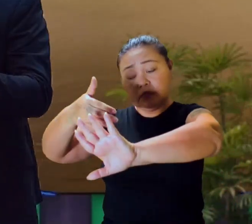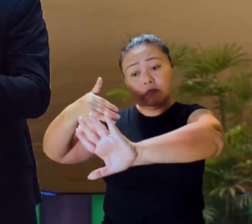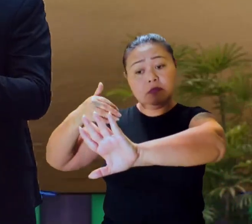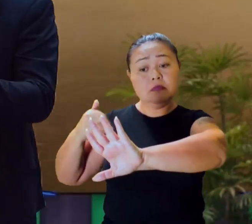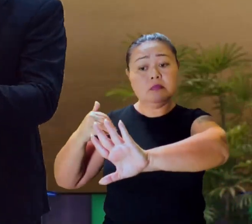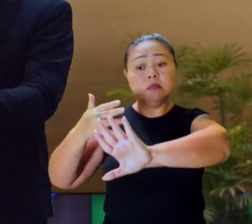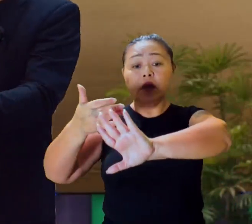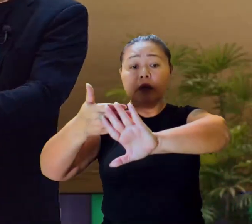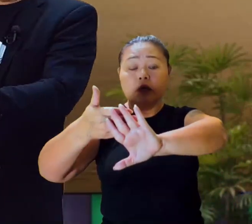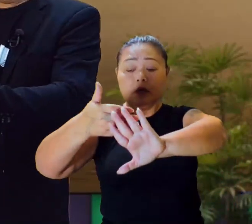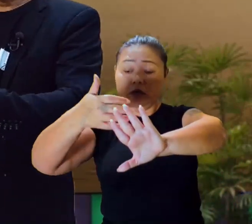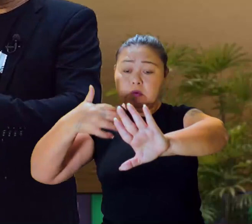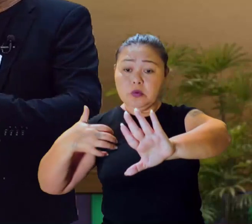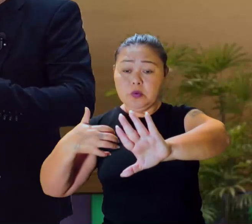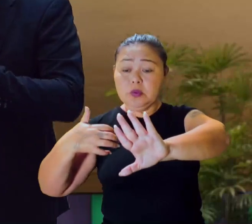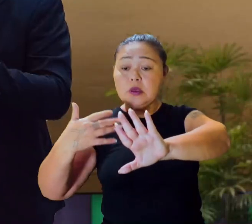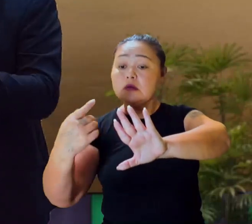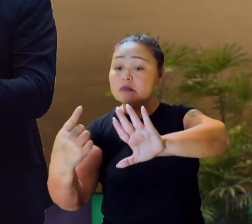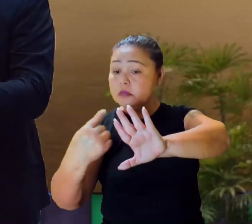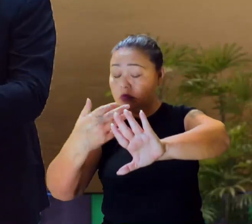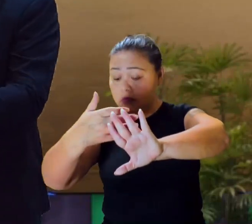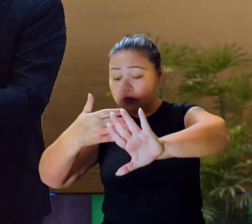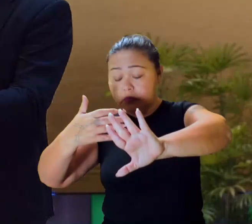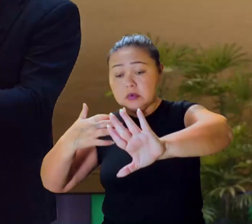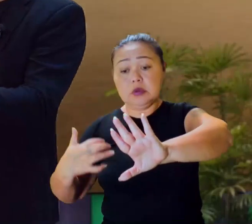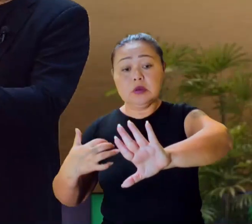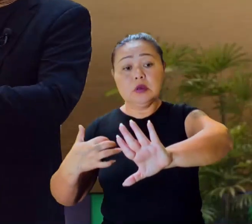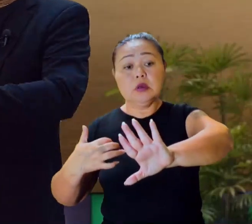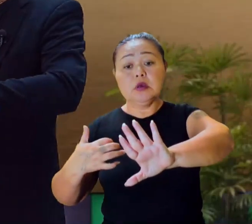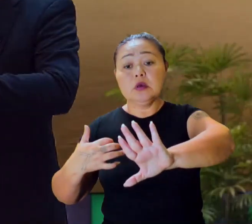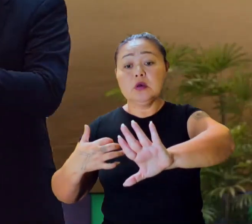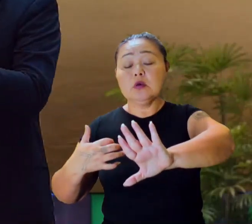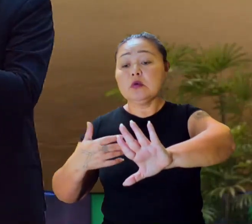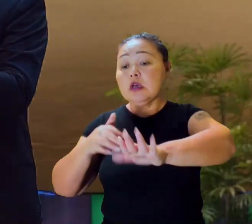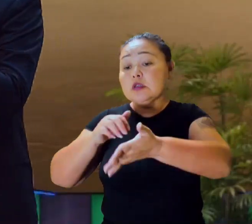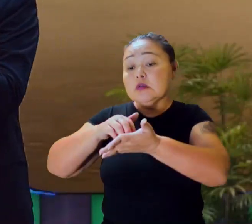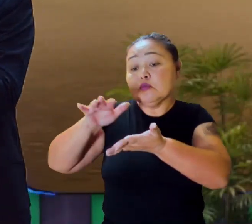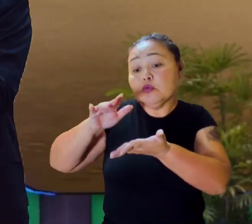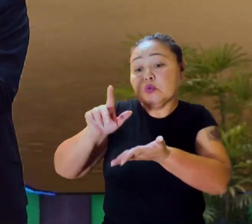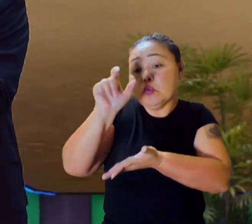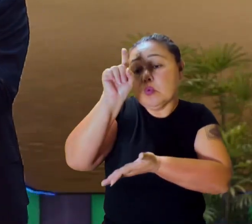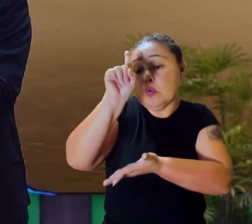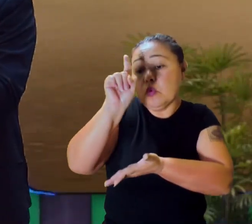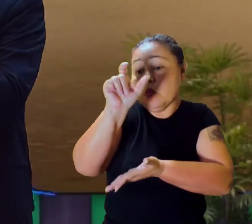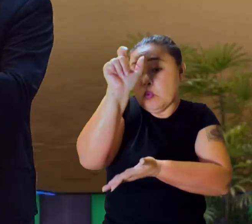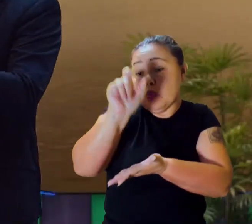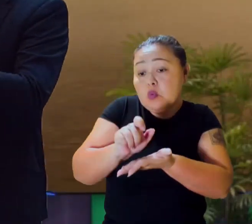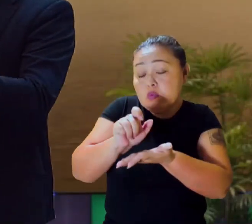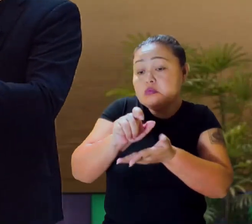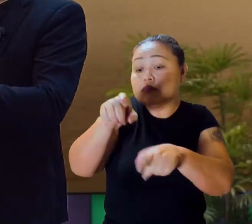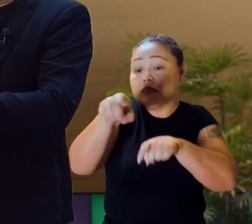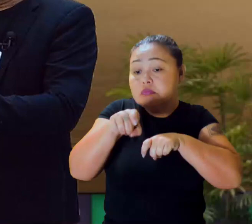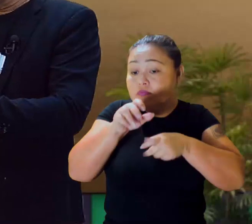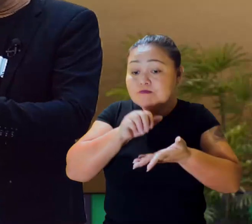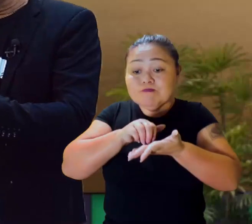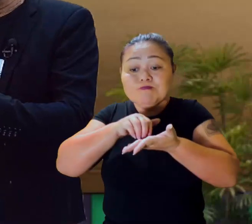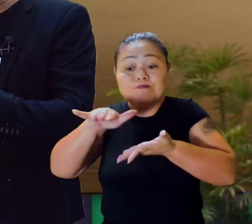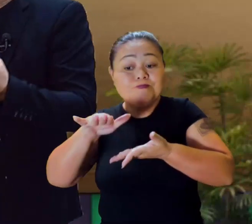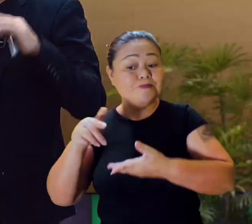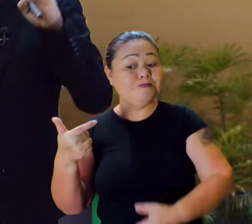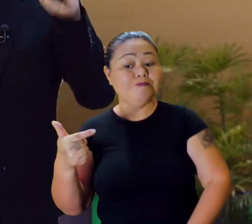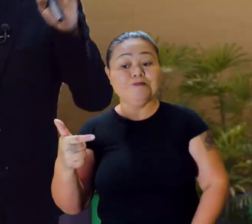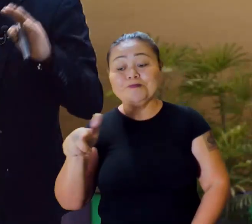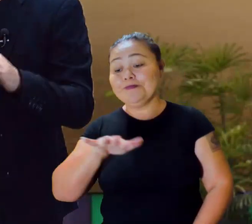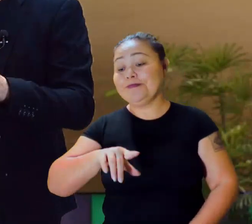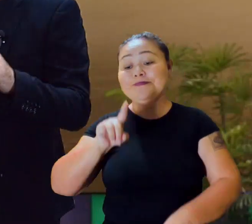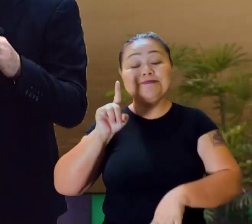Repulsão, ou seja, saída, né? Saída. Expulsão. Expulsou o homem do campo. não tem condições,